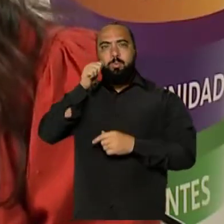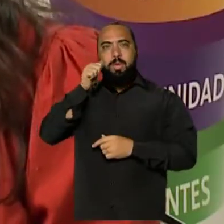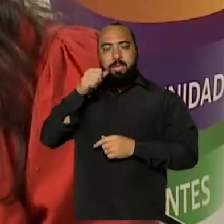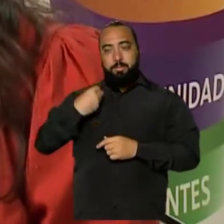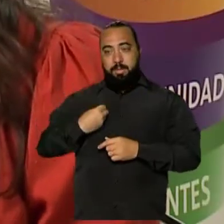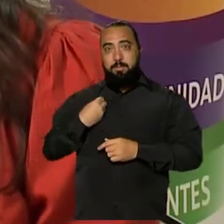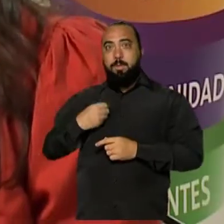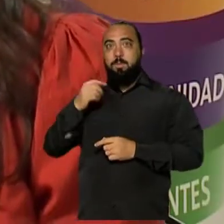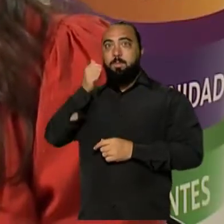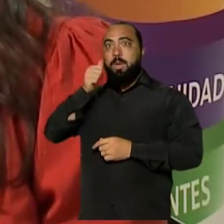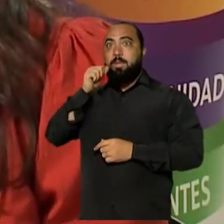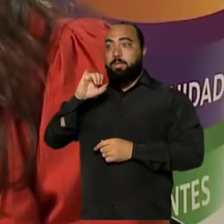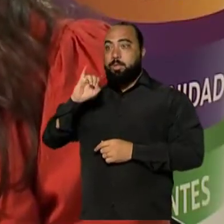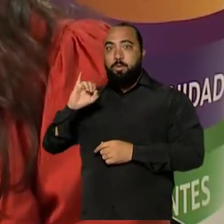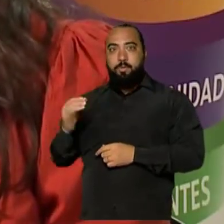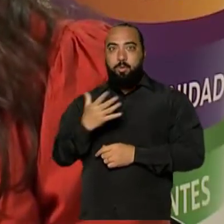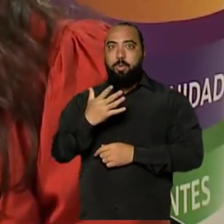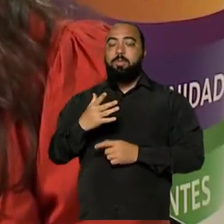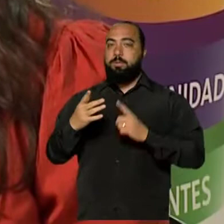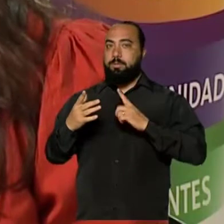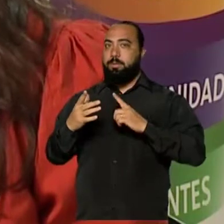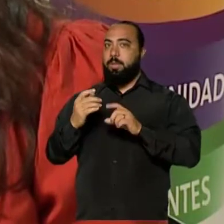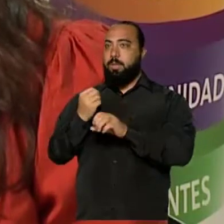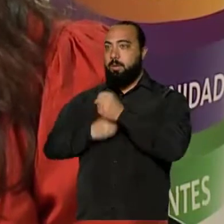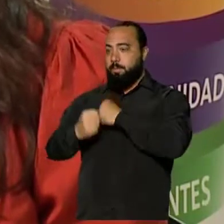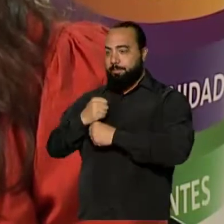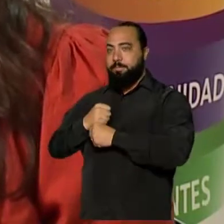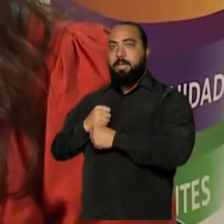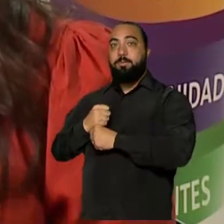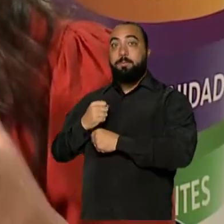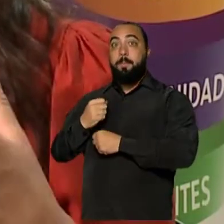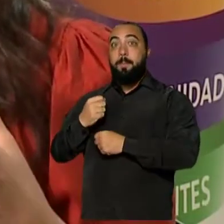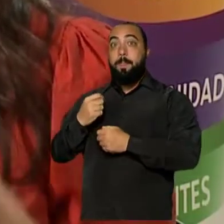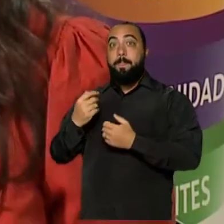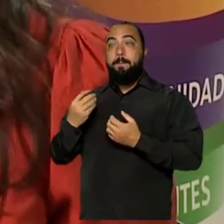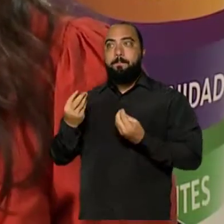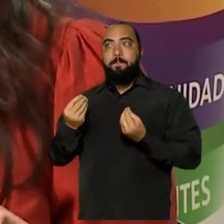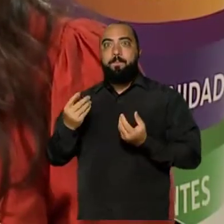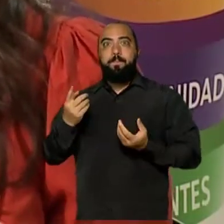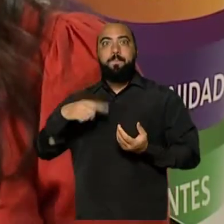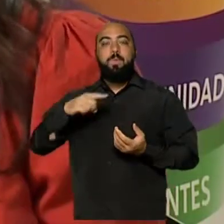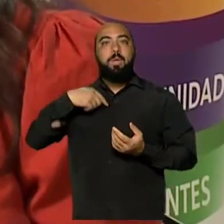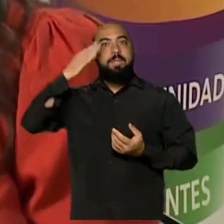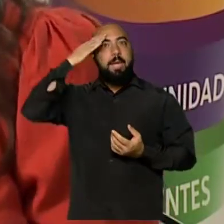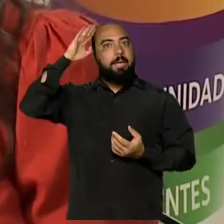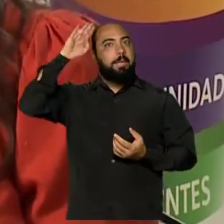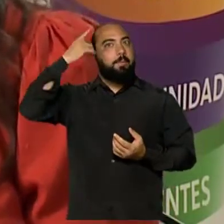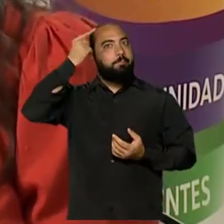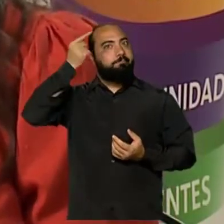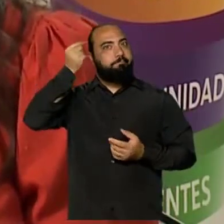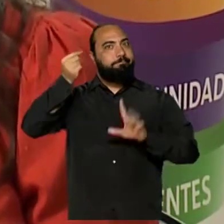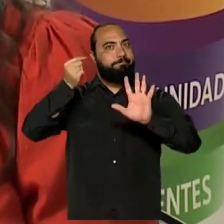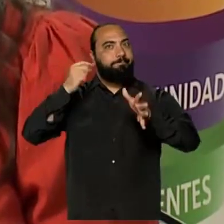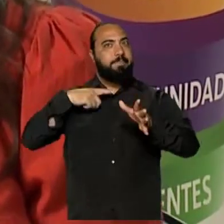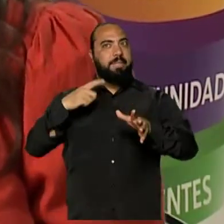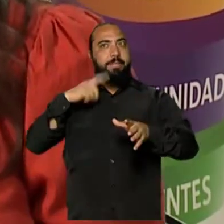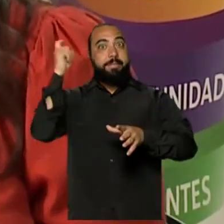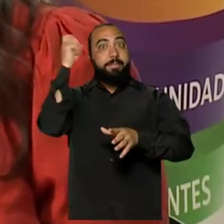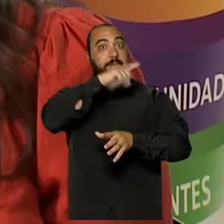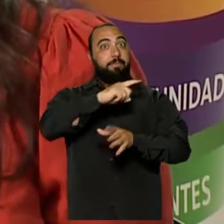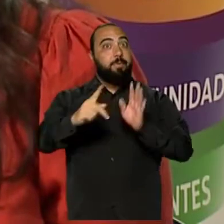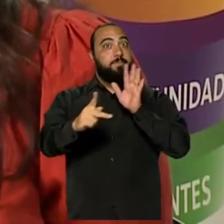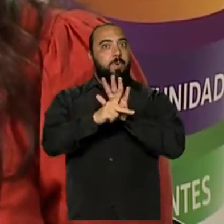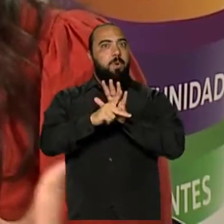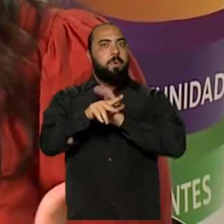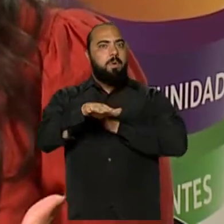passado. E, assim, a gente, como acadêmico, já é um desafio você virar, se tornar empresário, porque